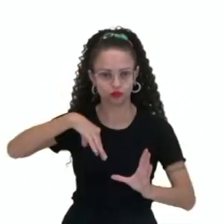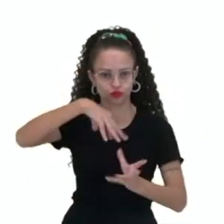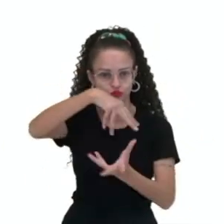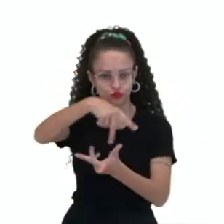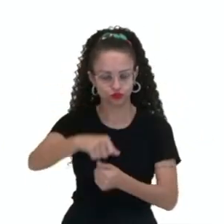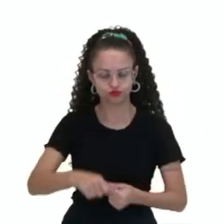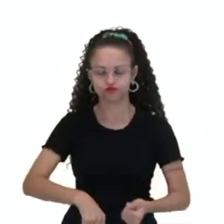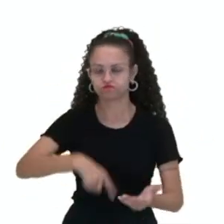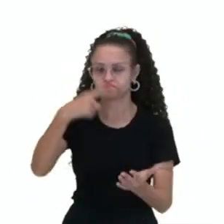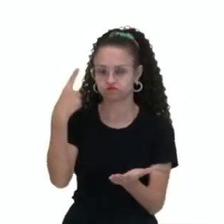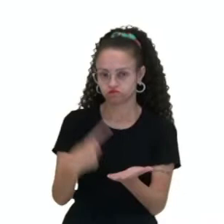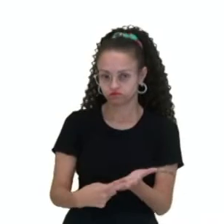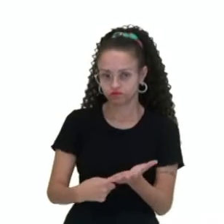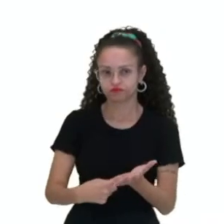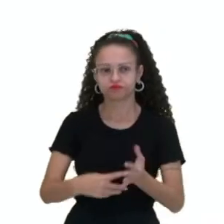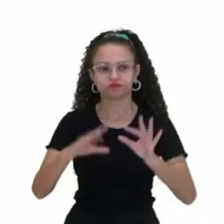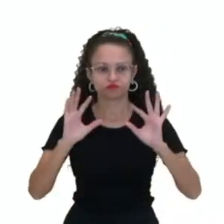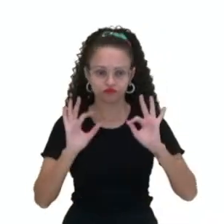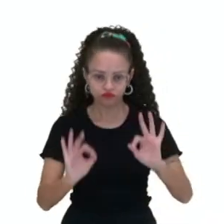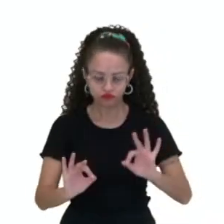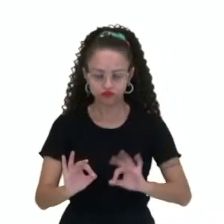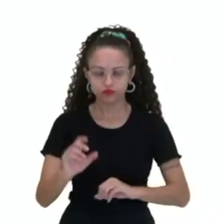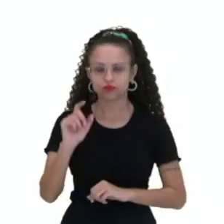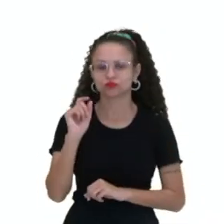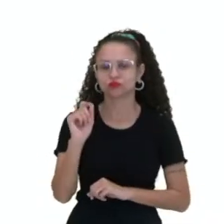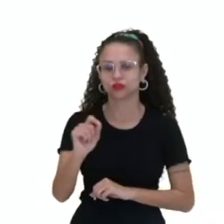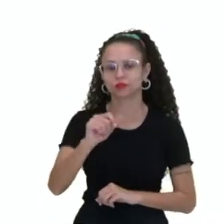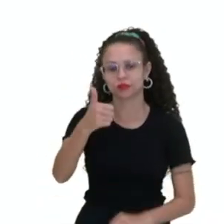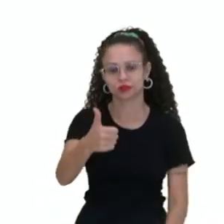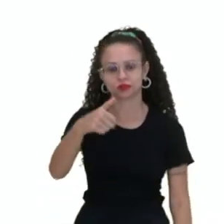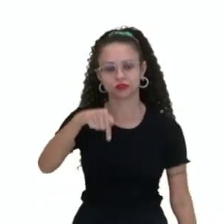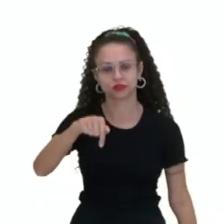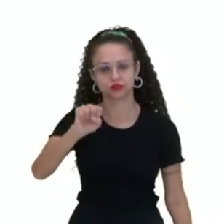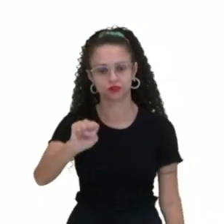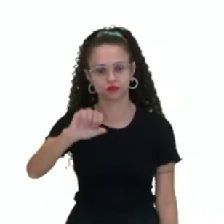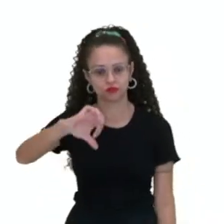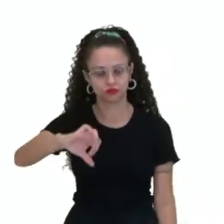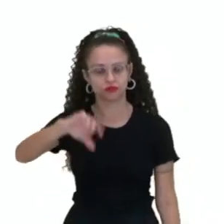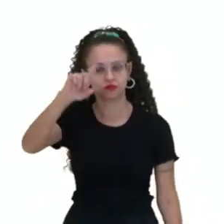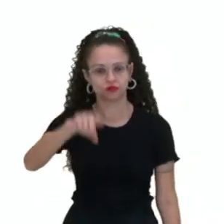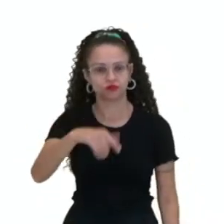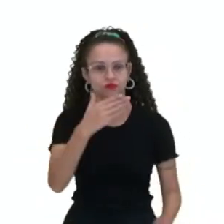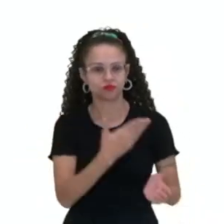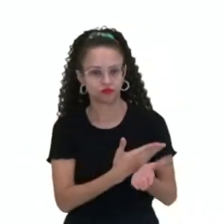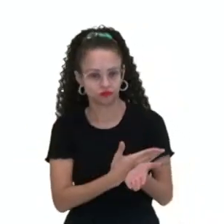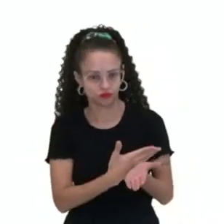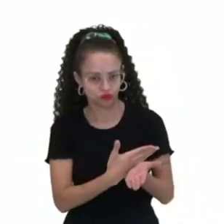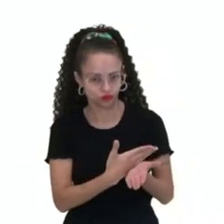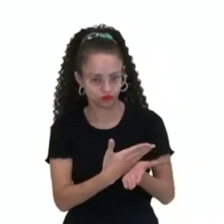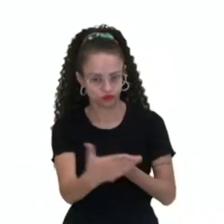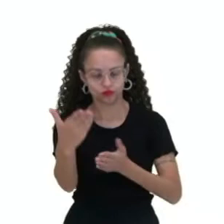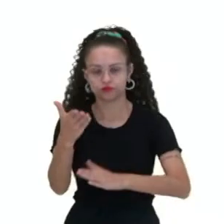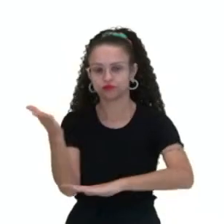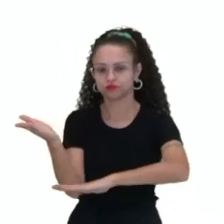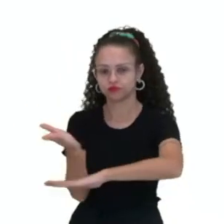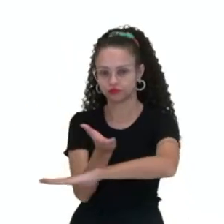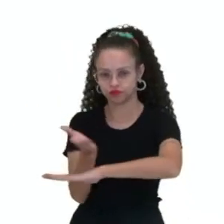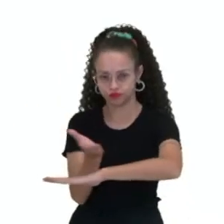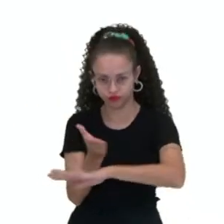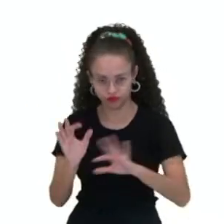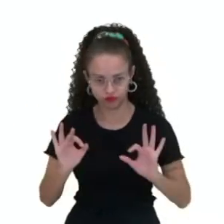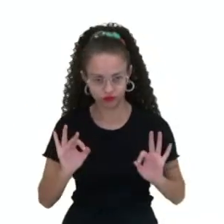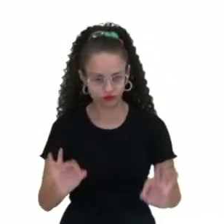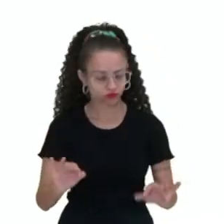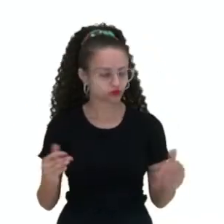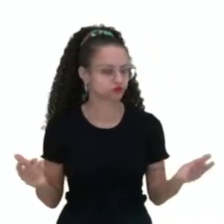vamos estabelecer então que realmente o 1789 vai começar a Idade Contemporânea.